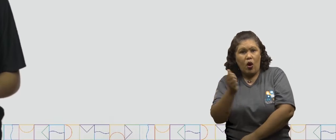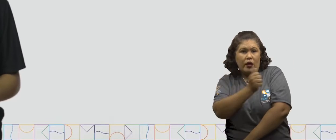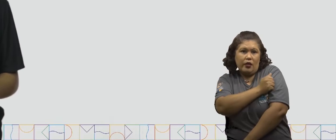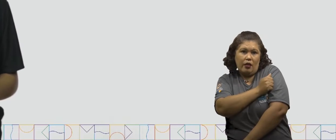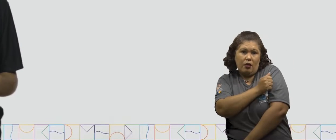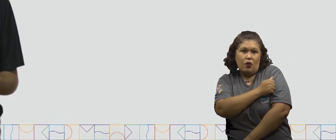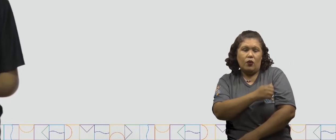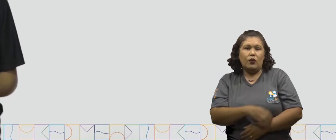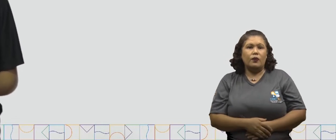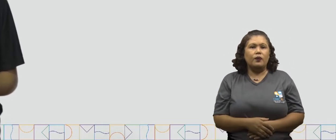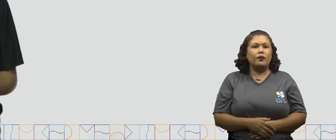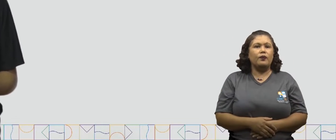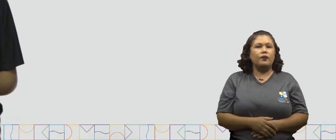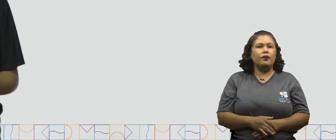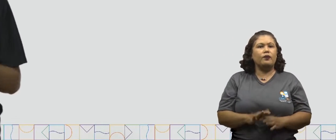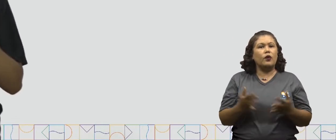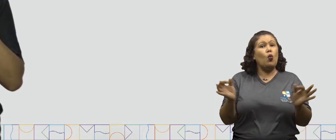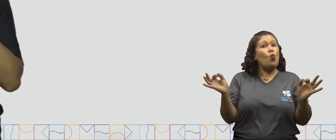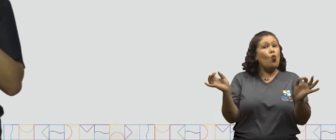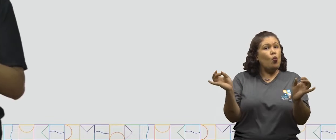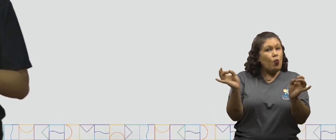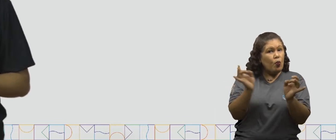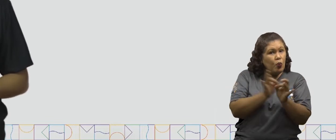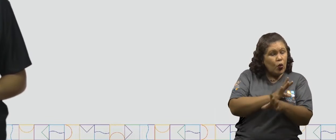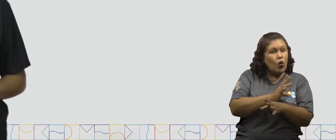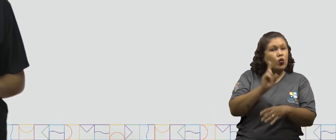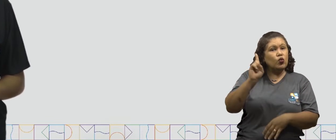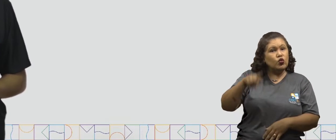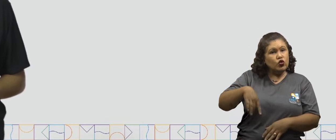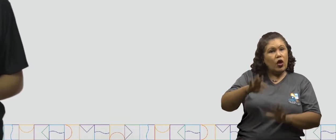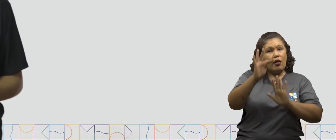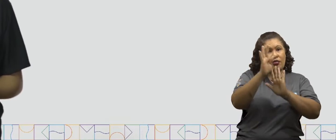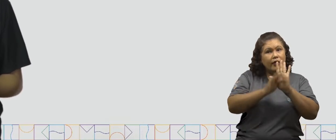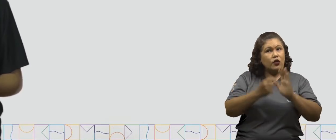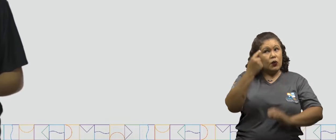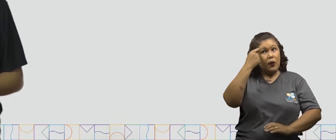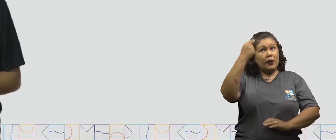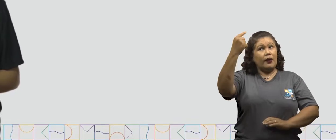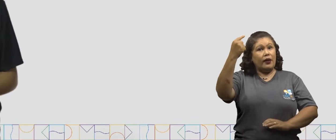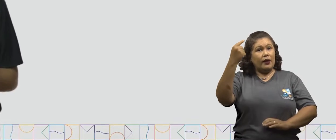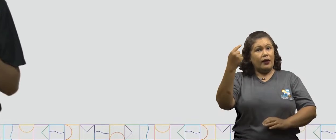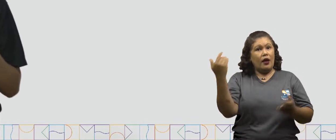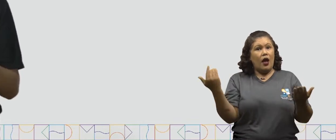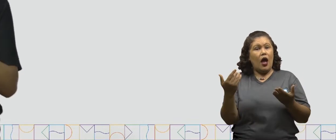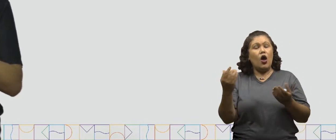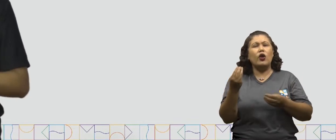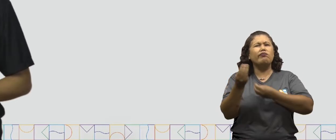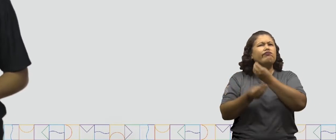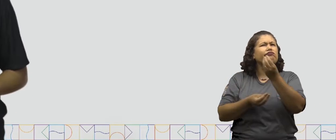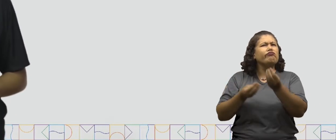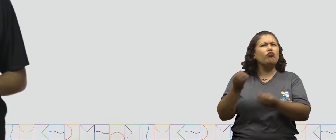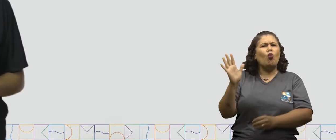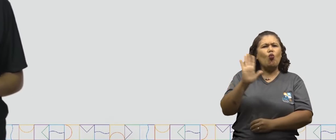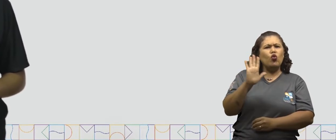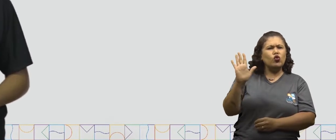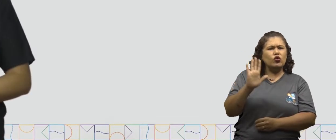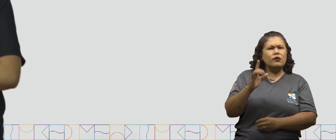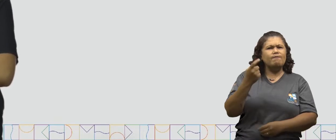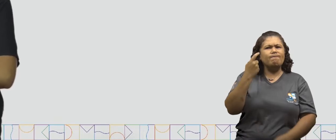o João Rafael e a Bianca. Está ótima a nossa ideia para o texto. Vamos agora pensar na